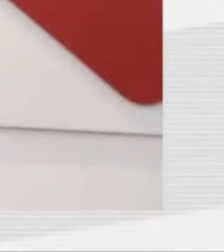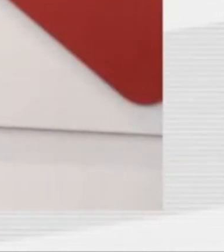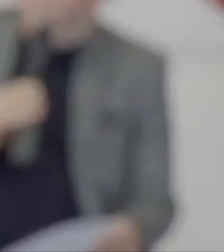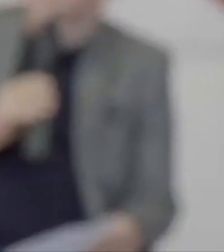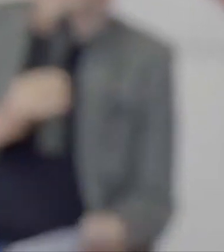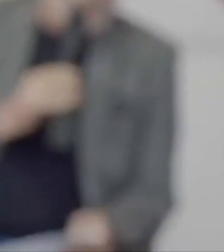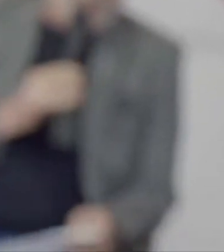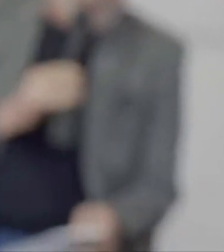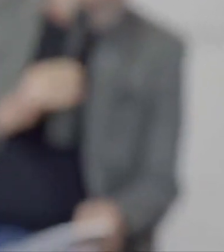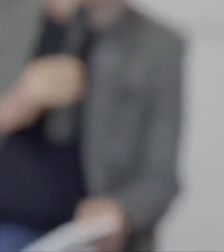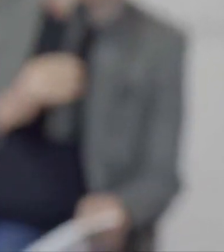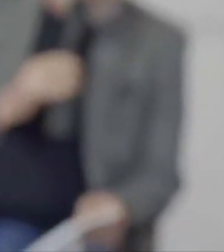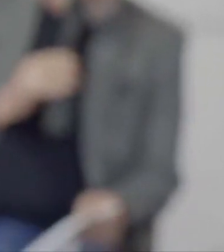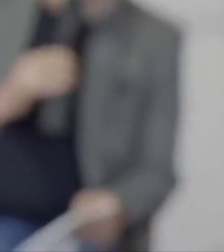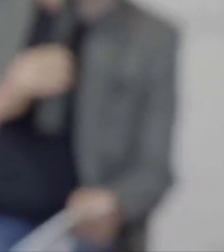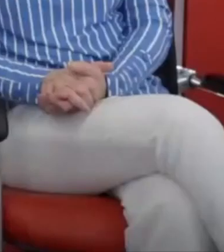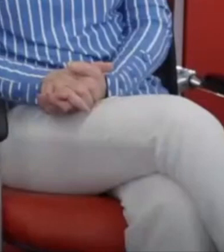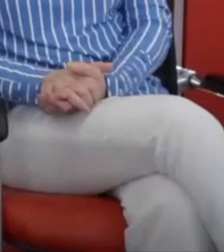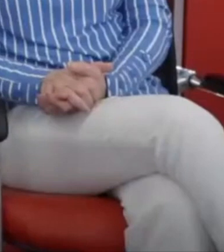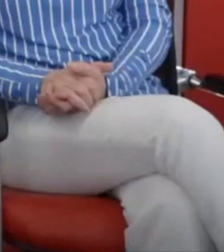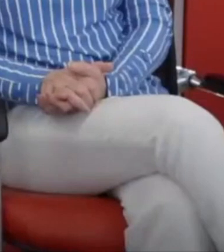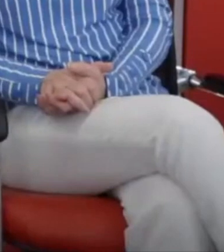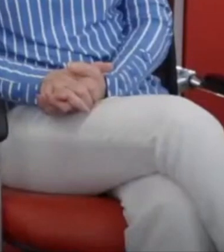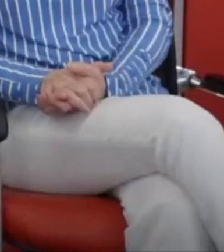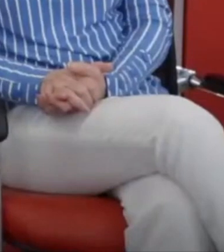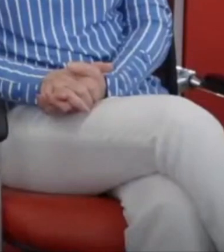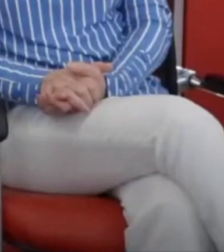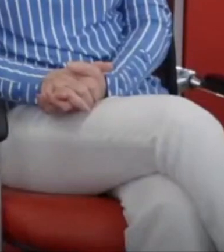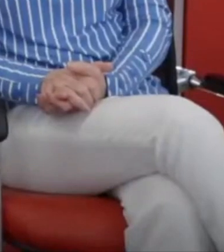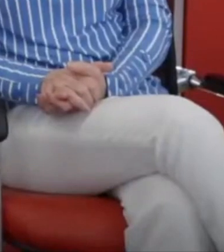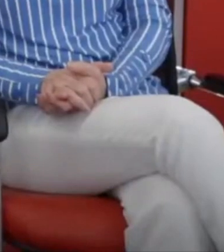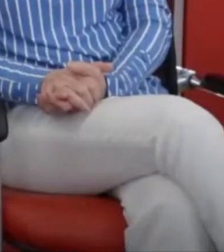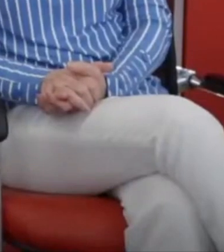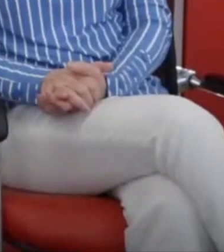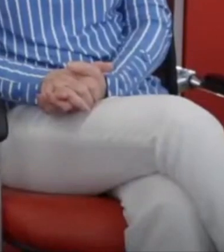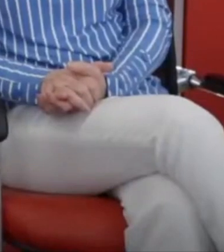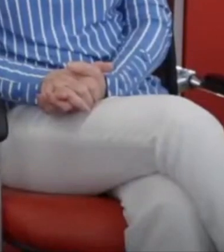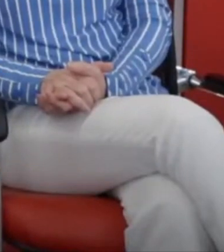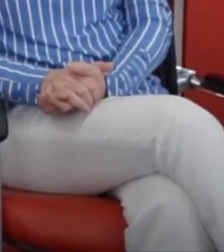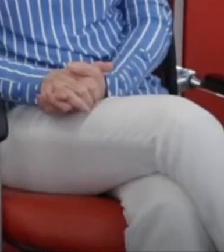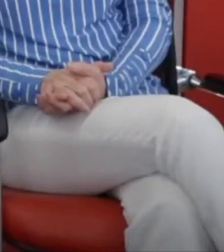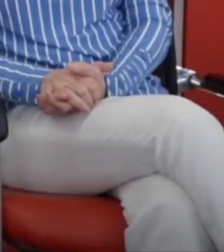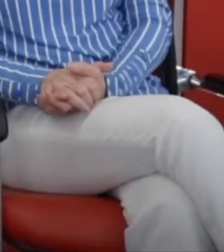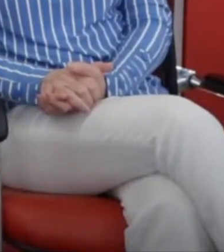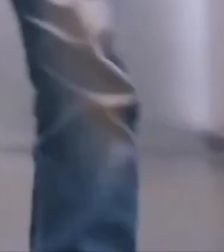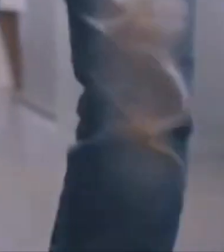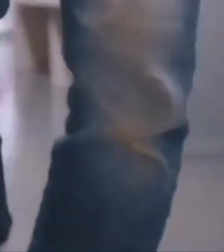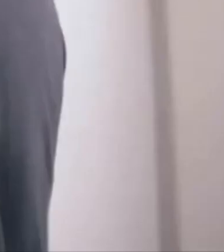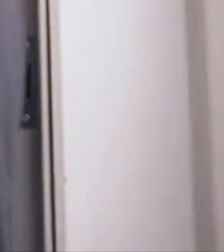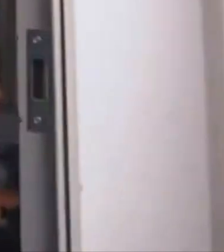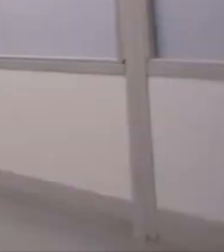aparecem nas televisões, nem sempre os deputados do PT aparecem nas rádios, nem sempre aparecem nos